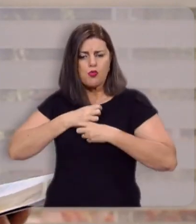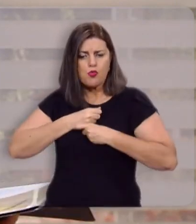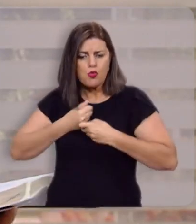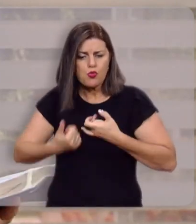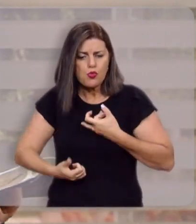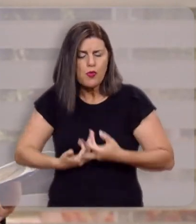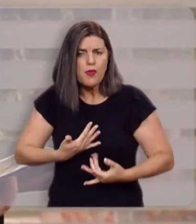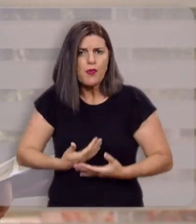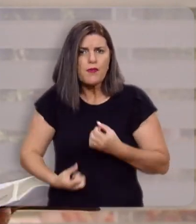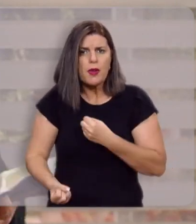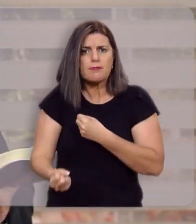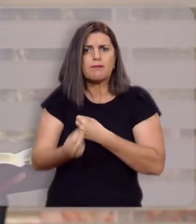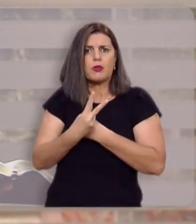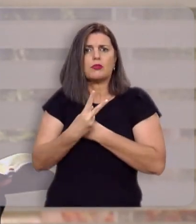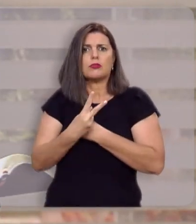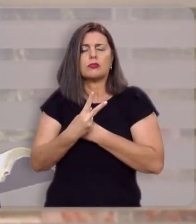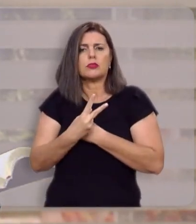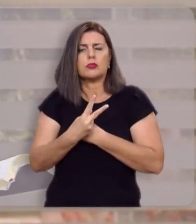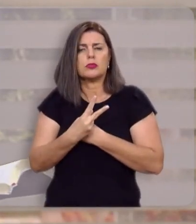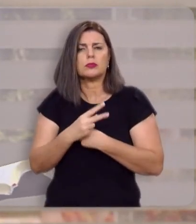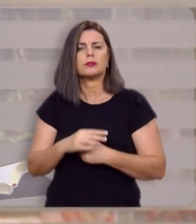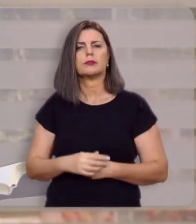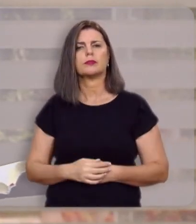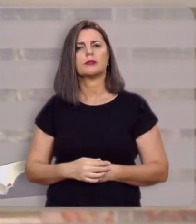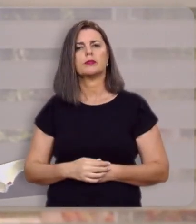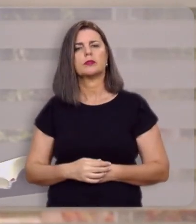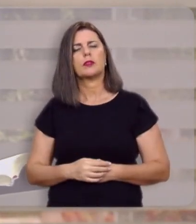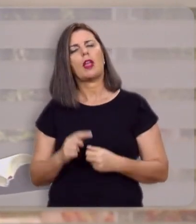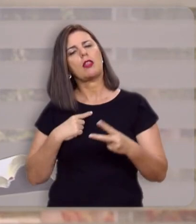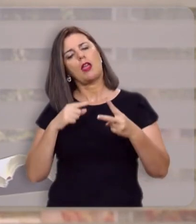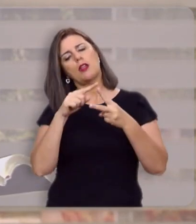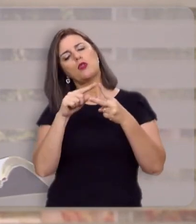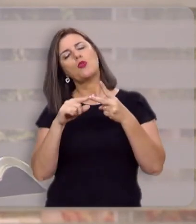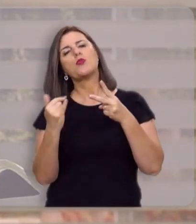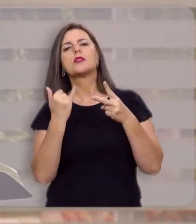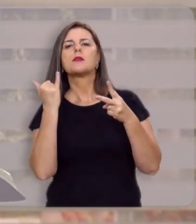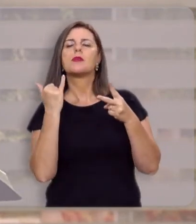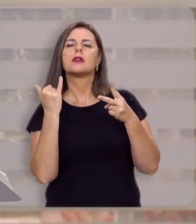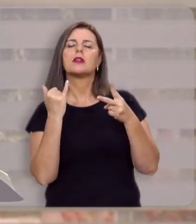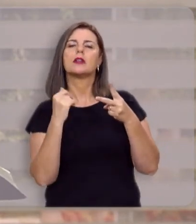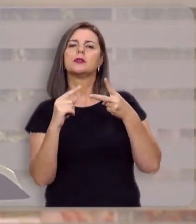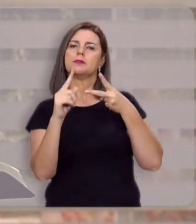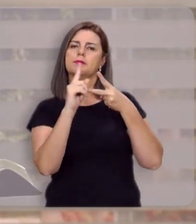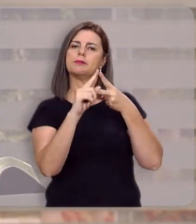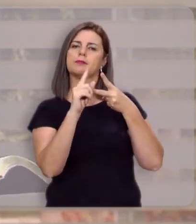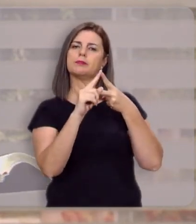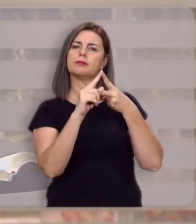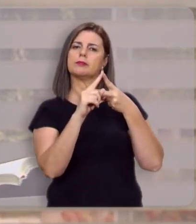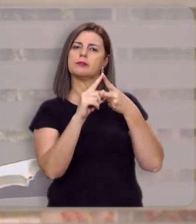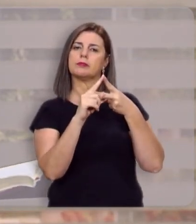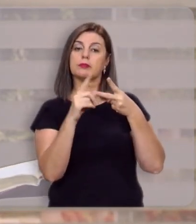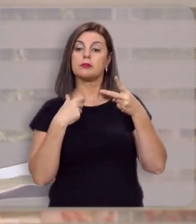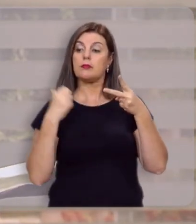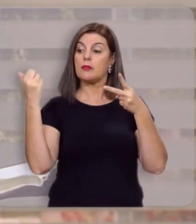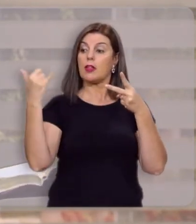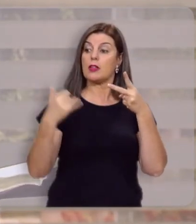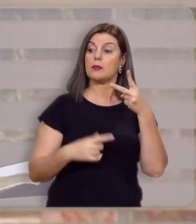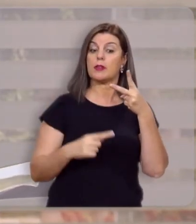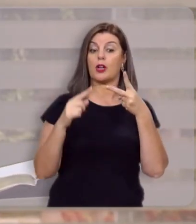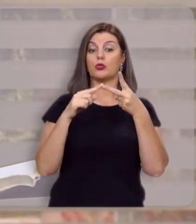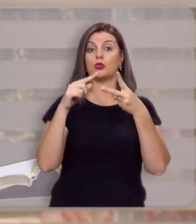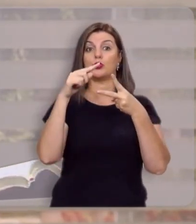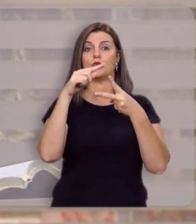do inferno se apoderaram de mim. Há duas coisas importantes aqui. Primeiro, ele está descrevendo os